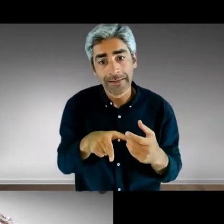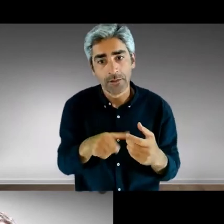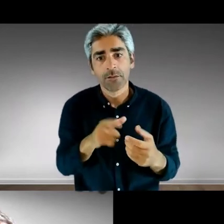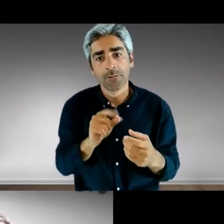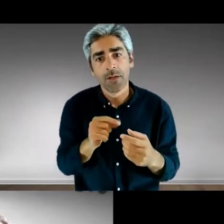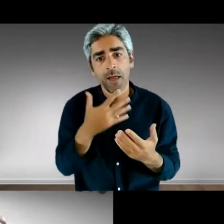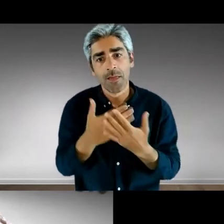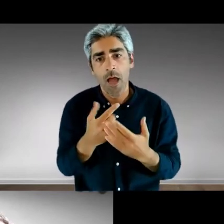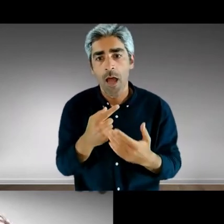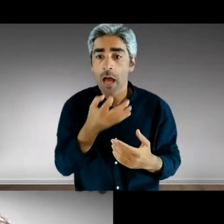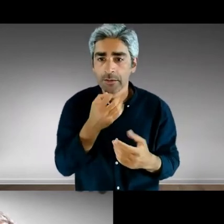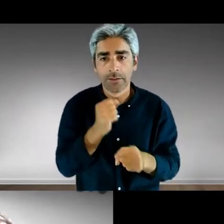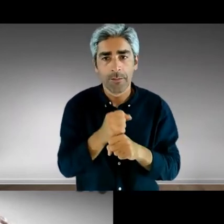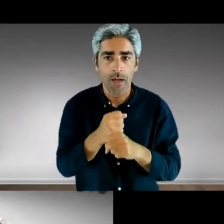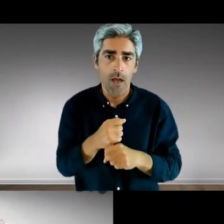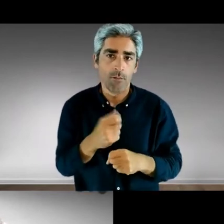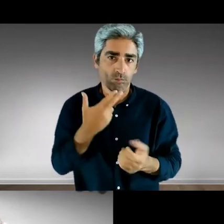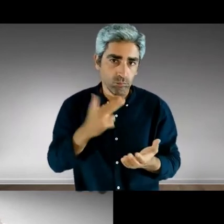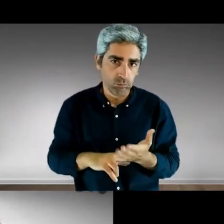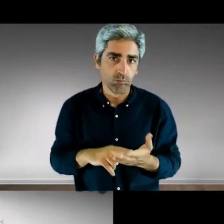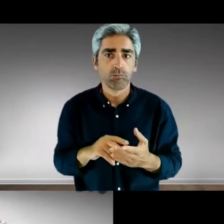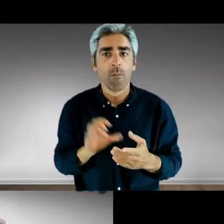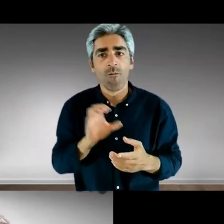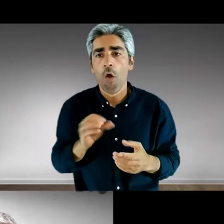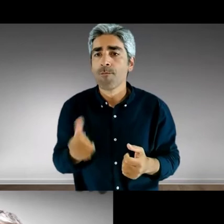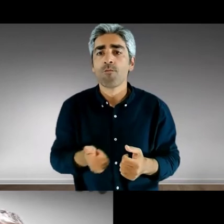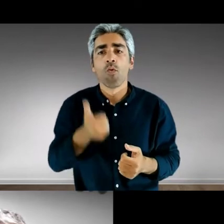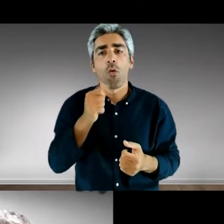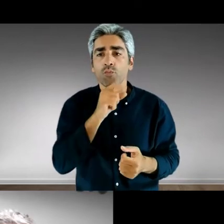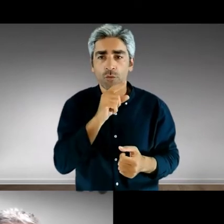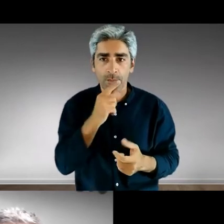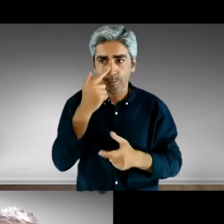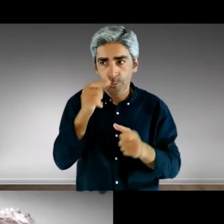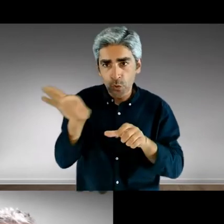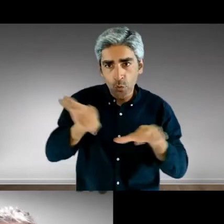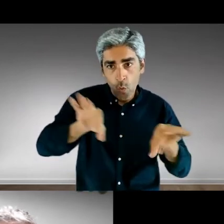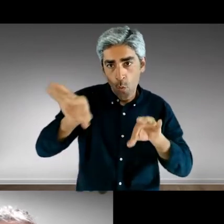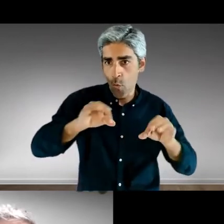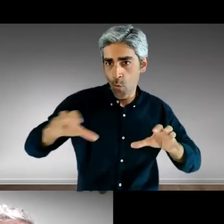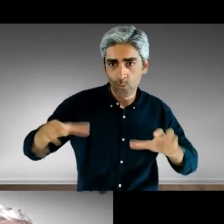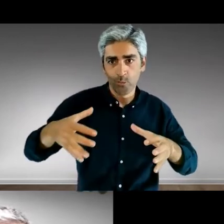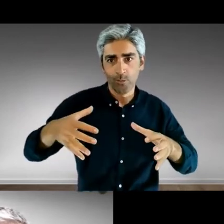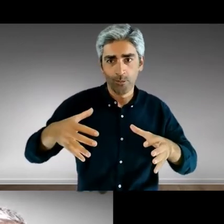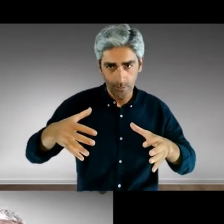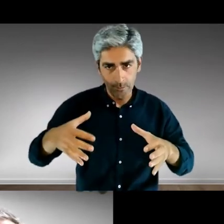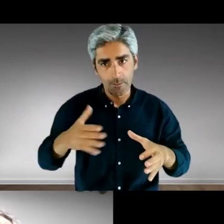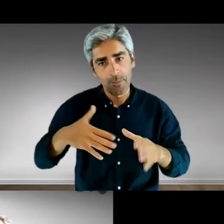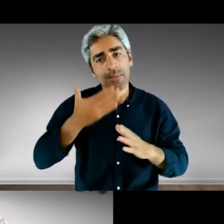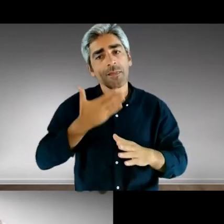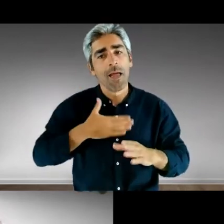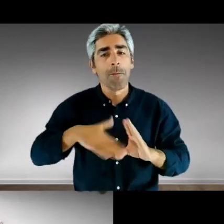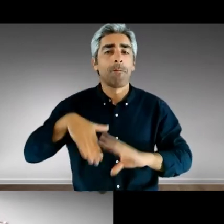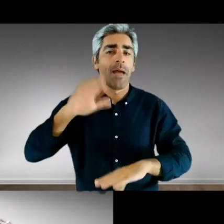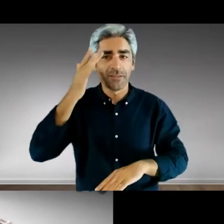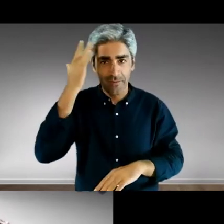vai ser atingida se eu trabalhar efetivamente da melhor forma com determinadas pessoas, é mais fácil. E muitos de